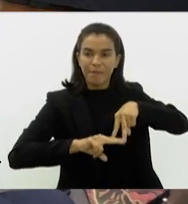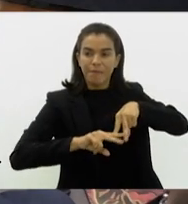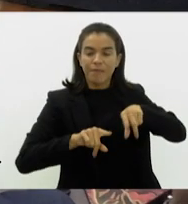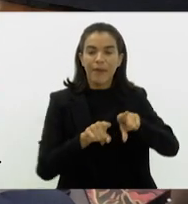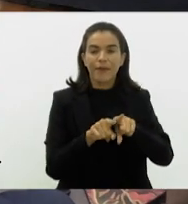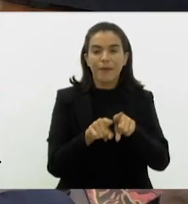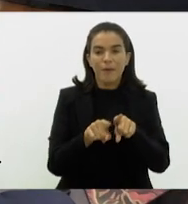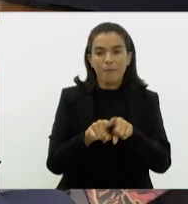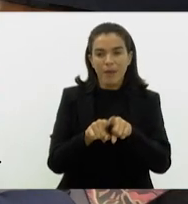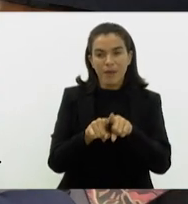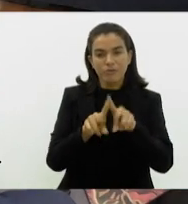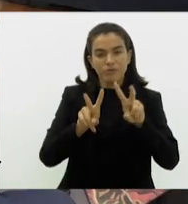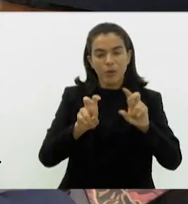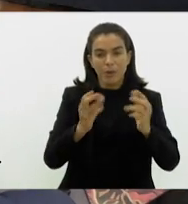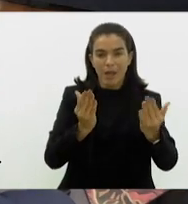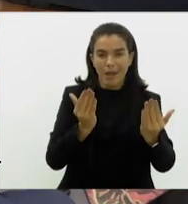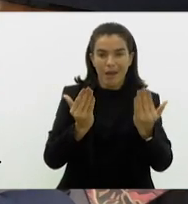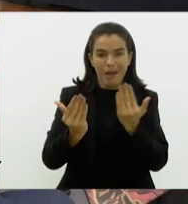pese